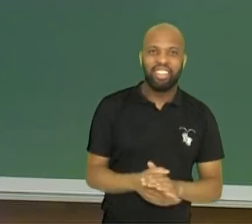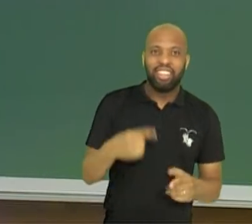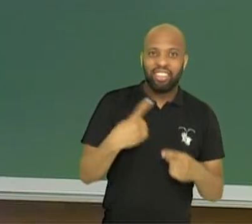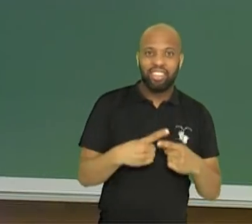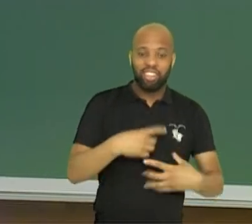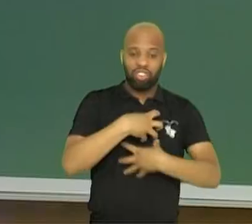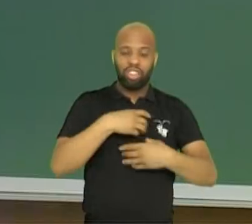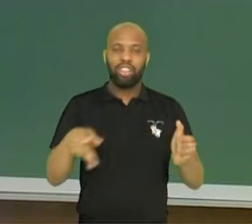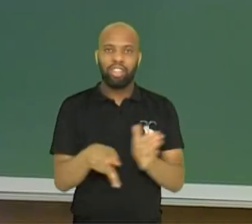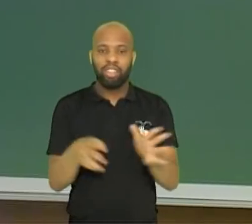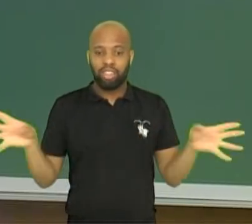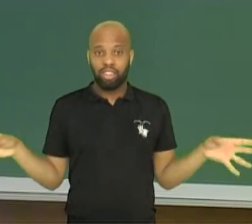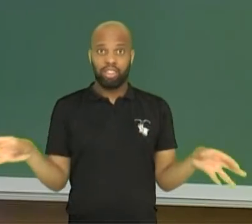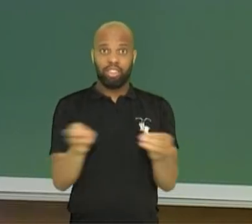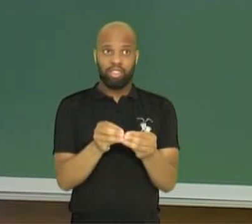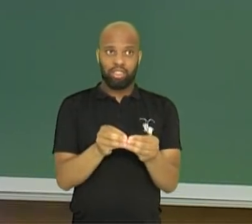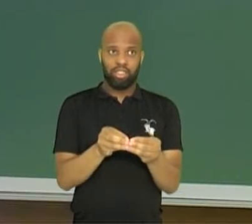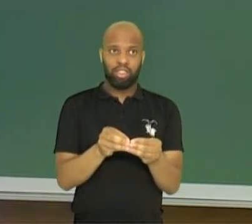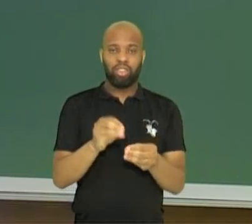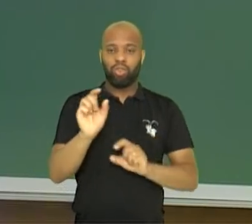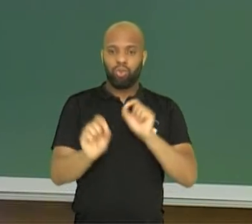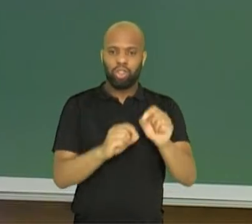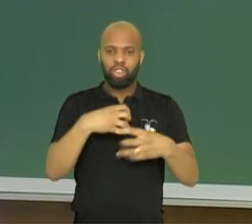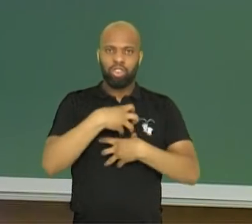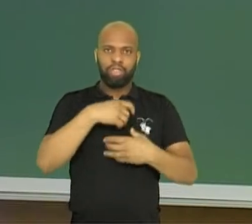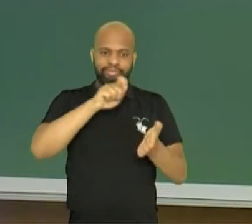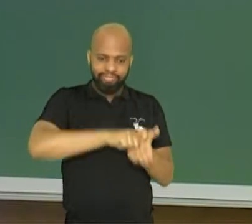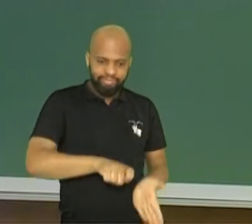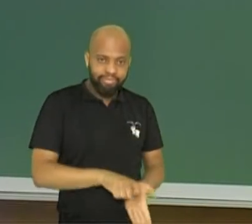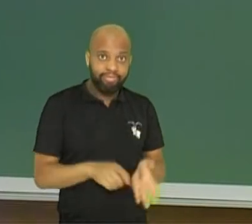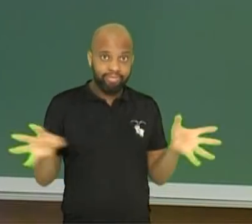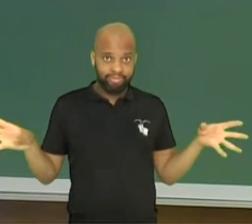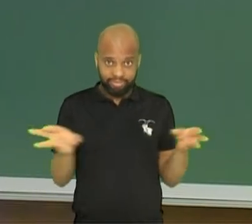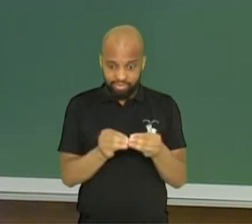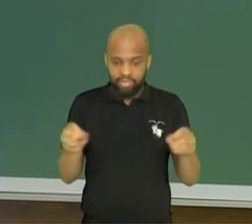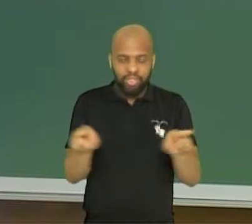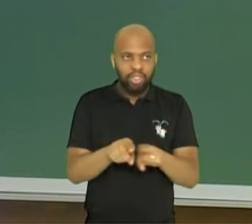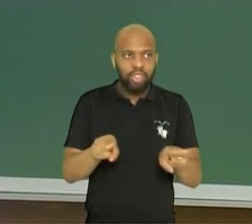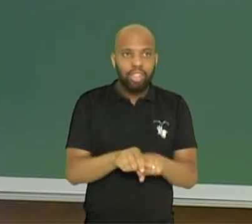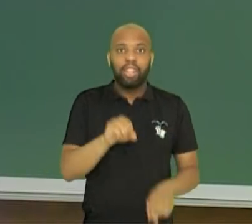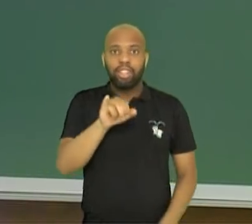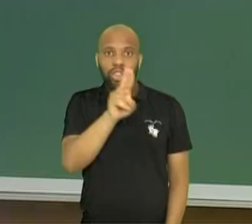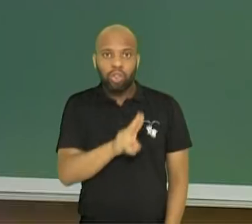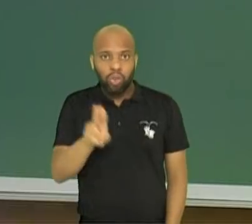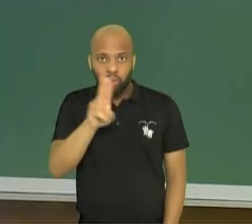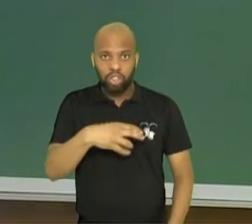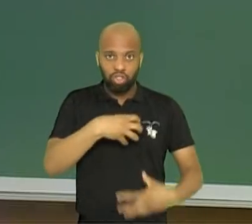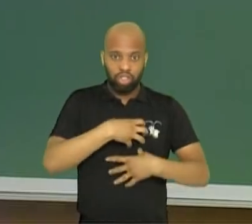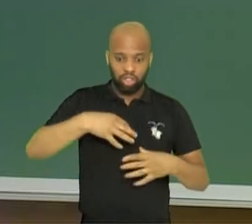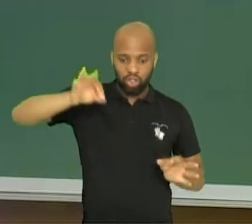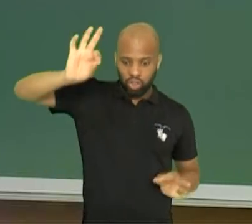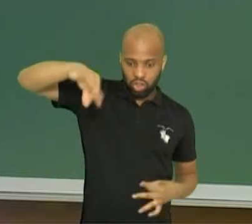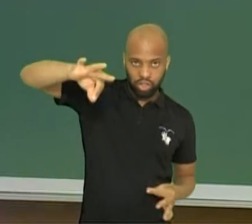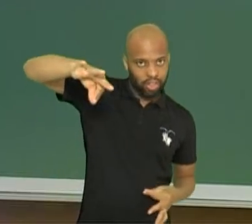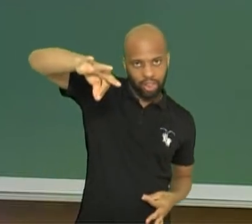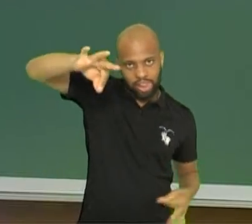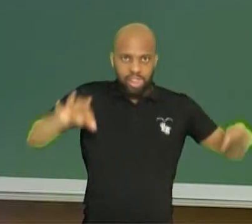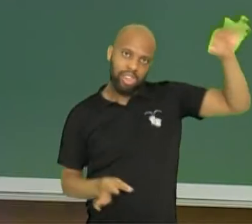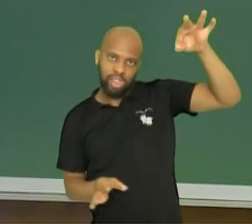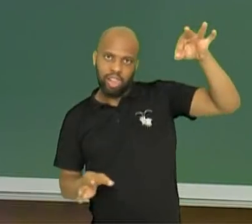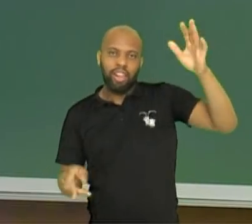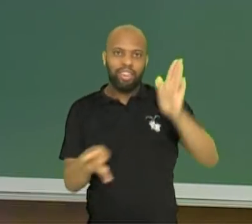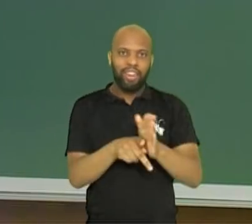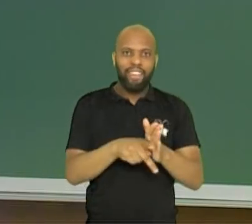de concisão, ou seja, de ser mais resumido, mais enxuto. E aí quando ele usa a folha na orientação